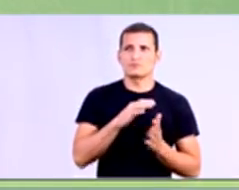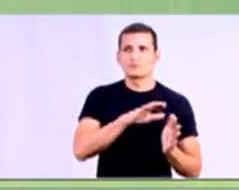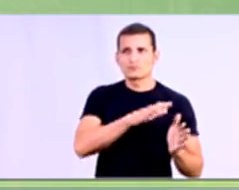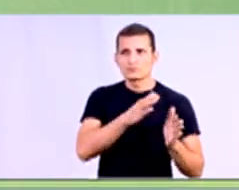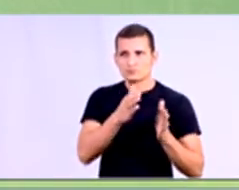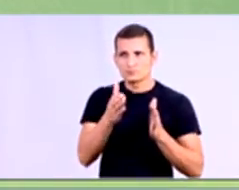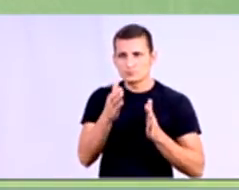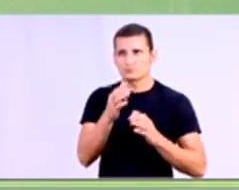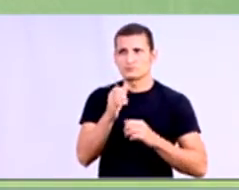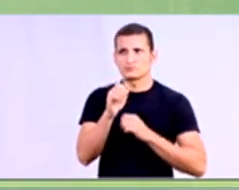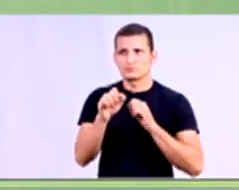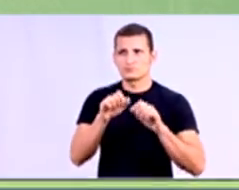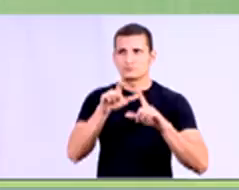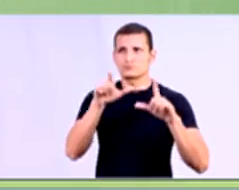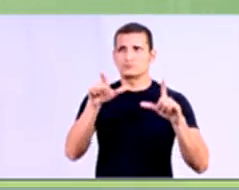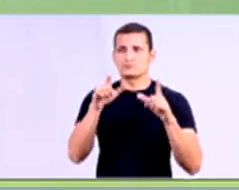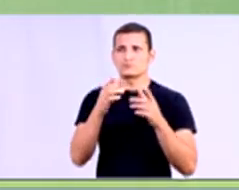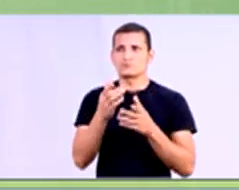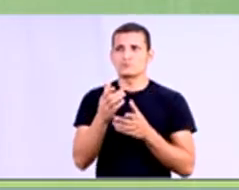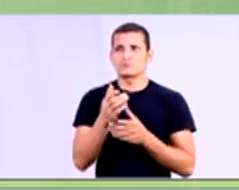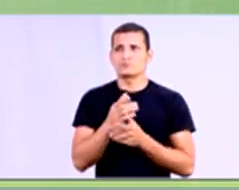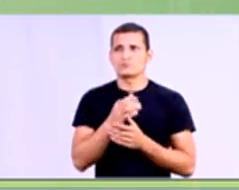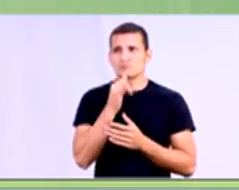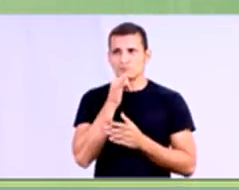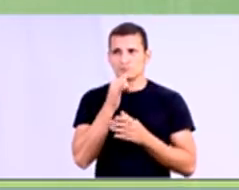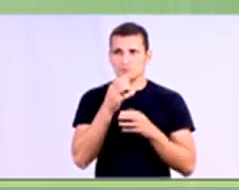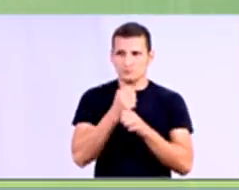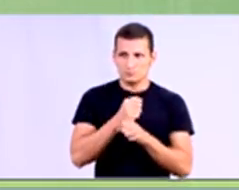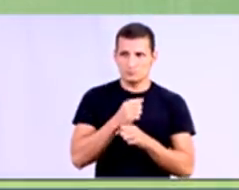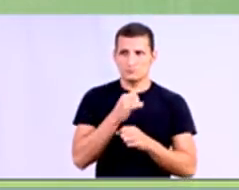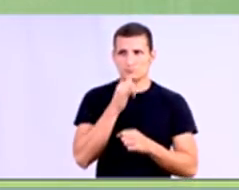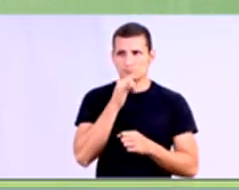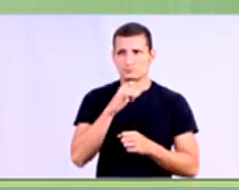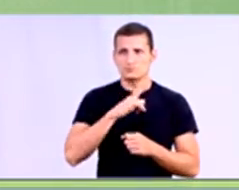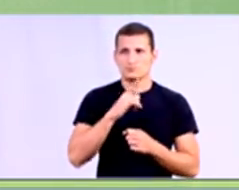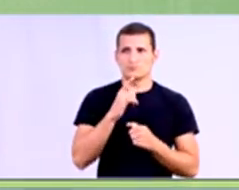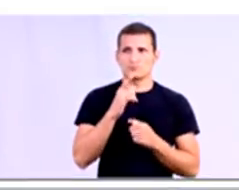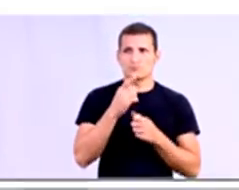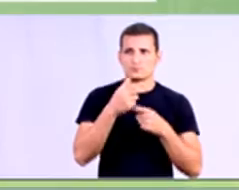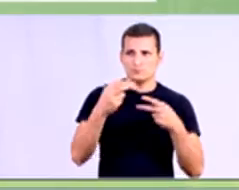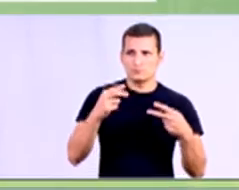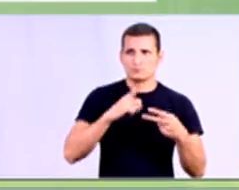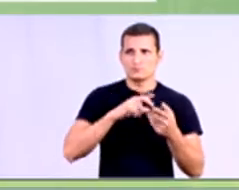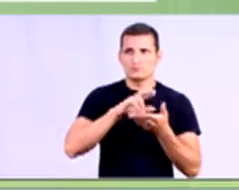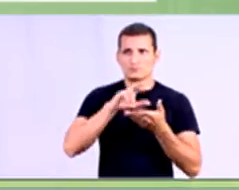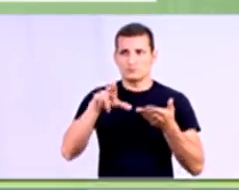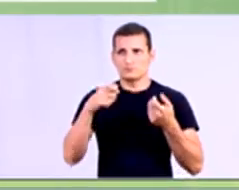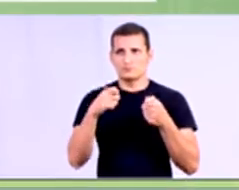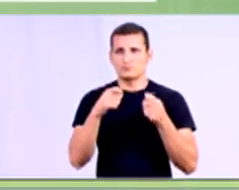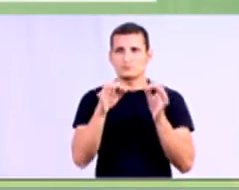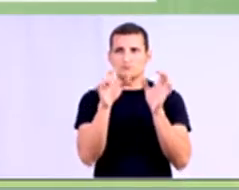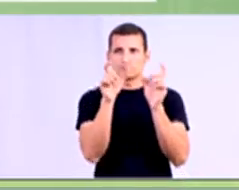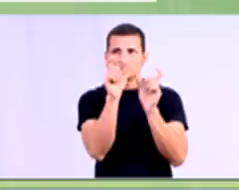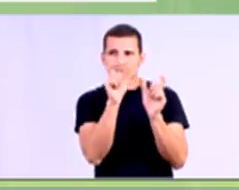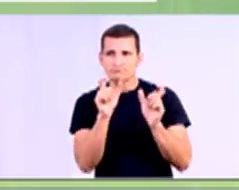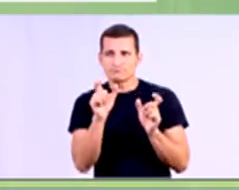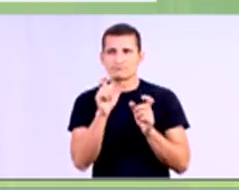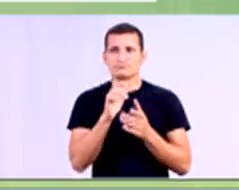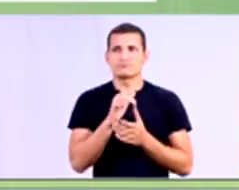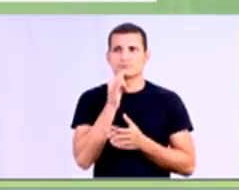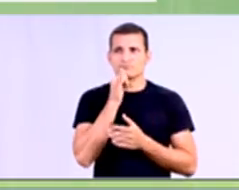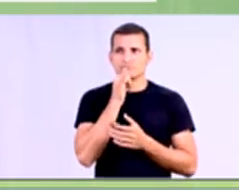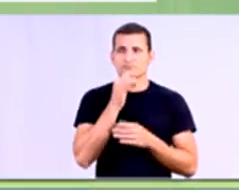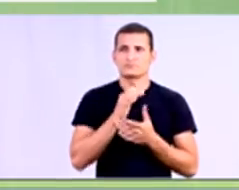decorrer da execução do processo. Então, se eu tenho um objeto que tem várias situações, eu preciso montar essas situações.